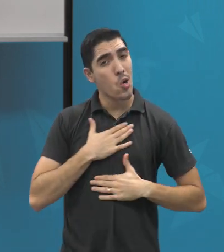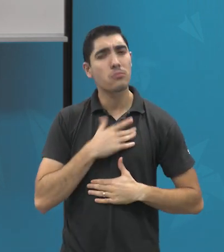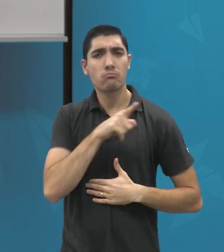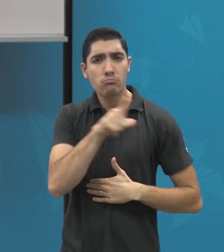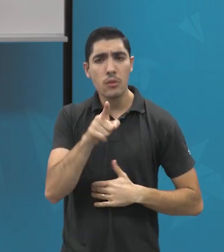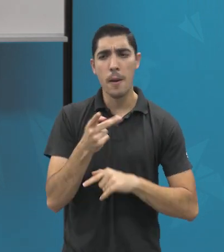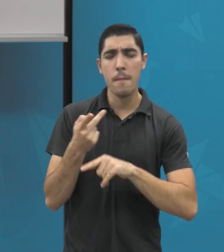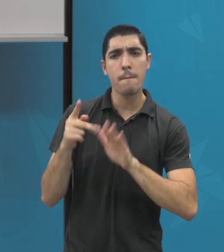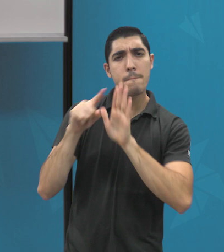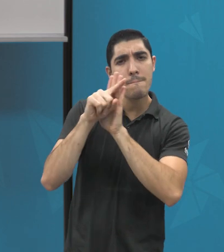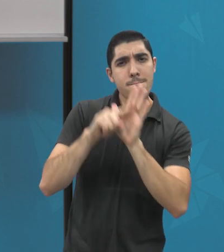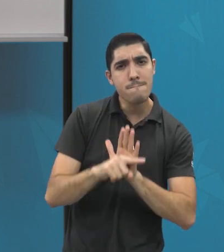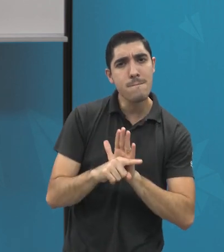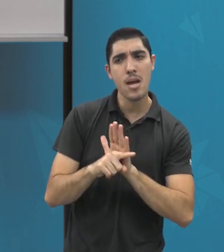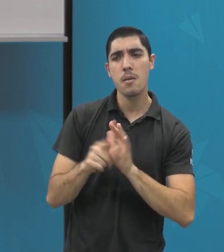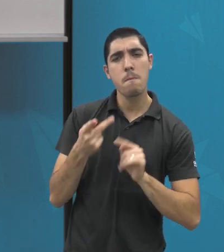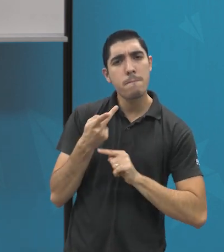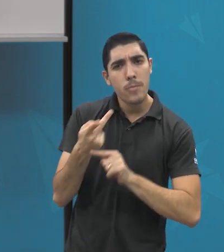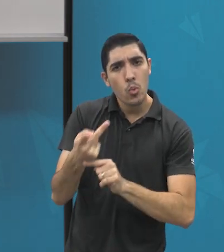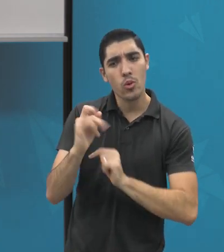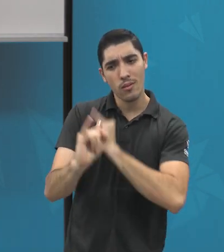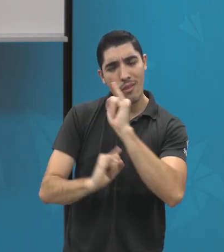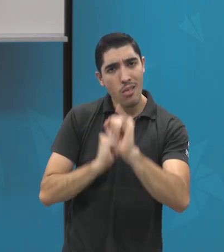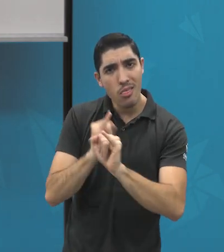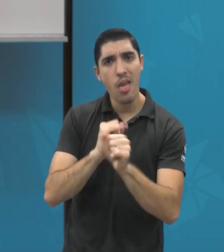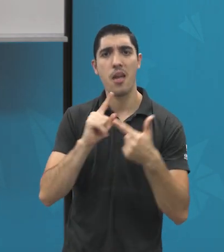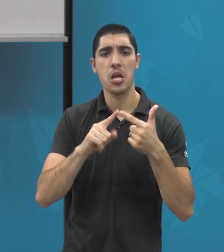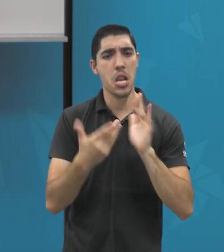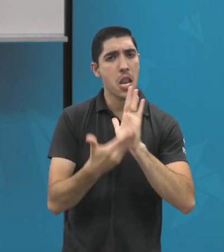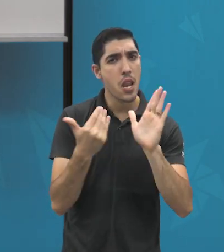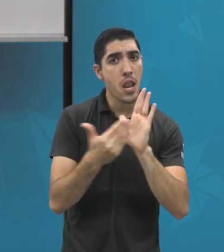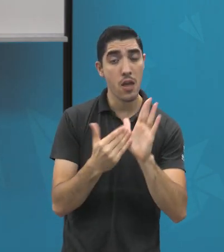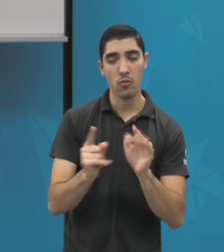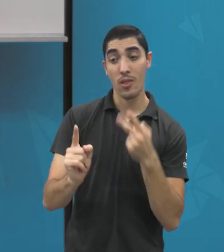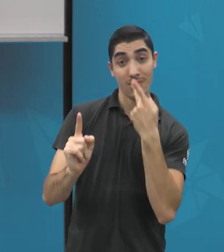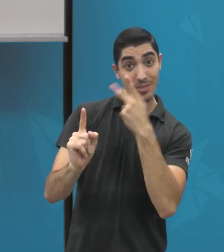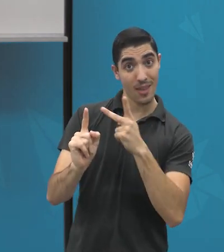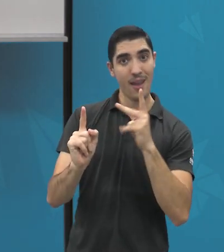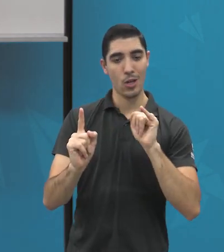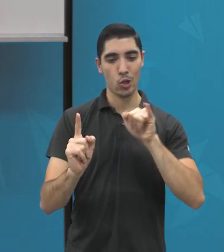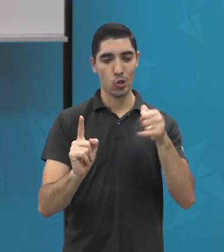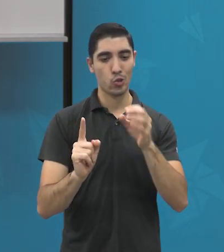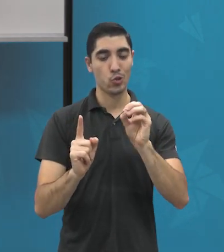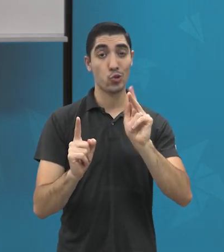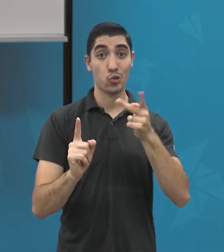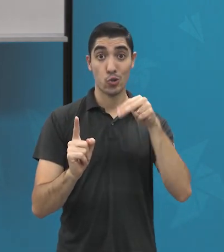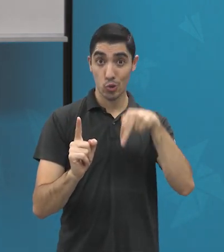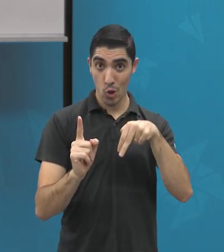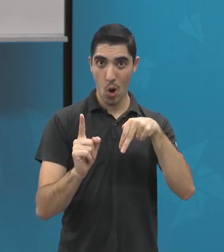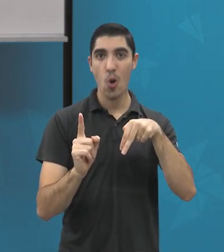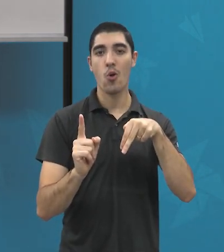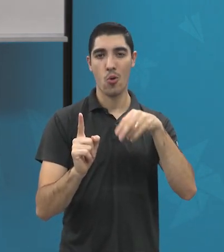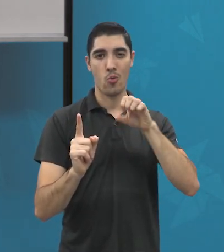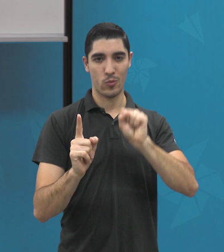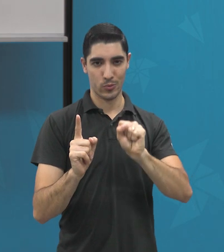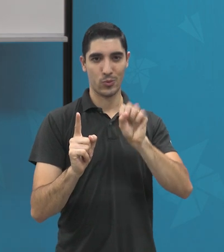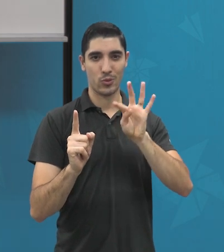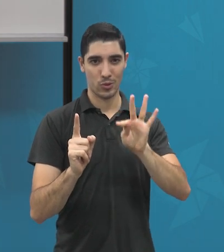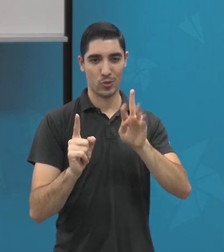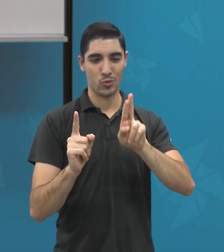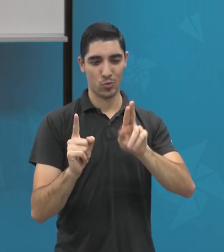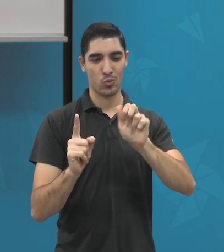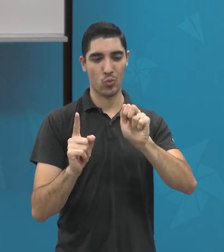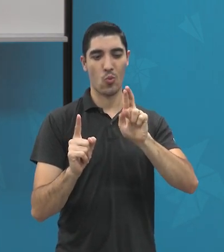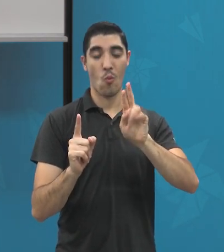na internet ou em algum livro algumas informações sobre John Stuart Mill para vocês conhecerem um pouco mais